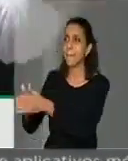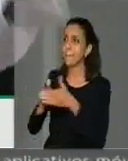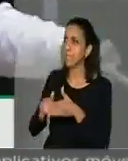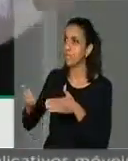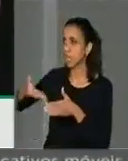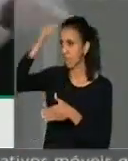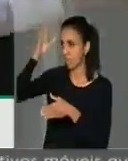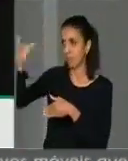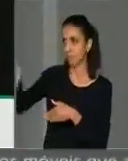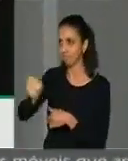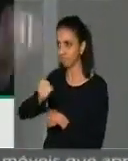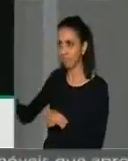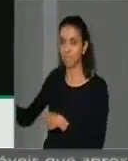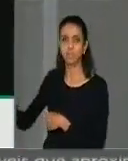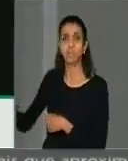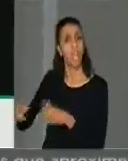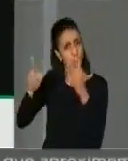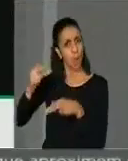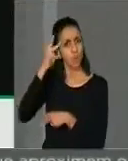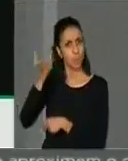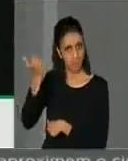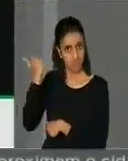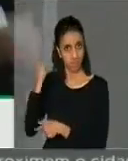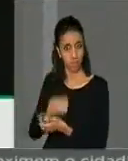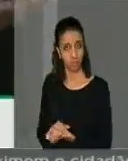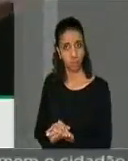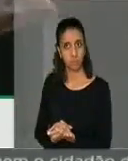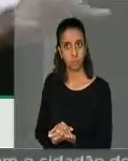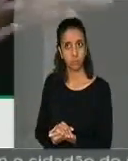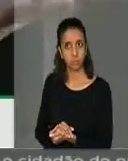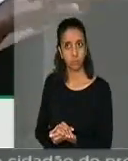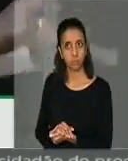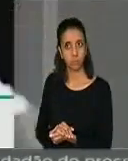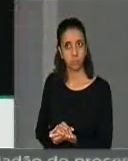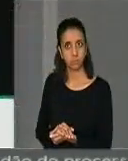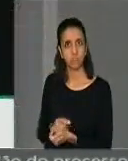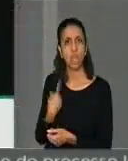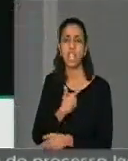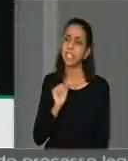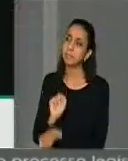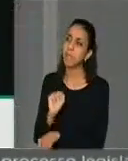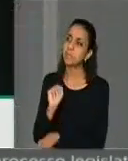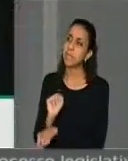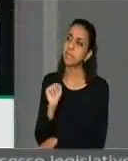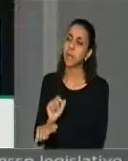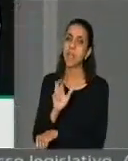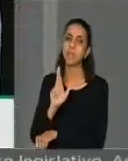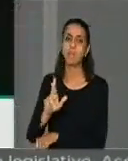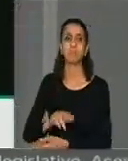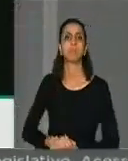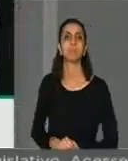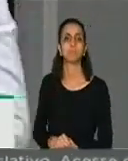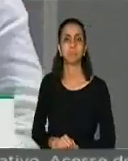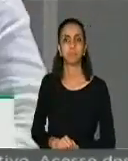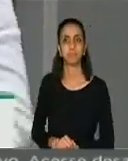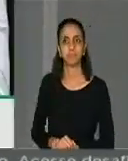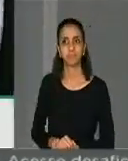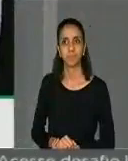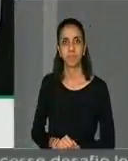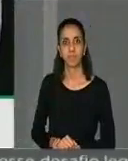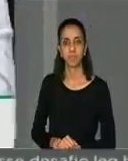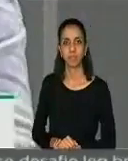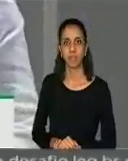dele, como fizemos com a presidenta Dilma, aguardando o resultado. Lamentavelmente,